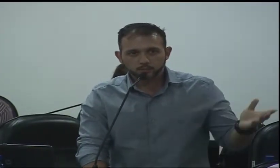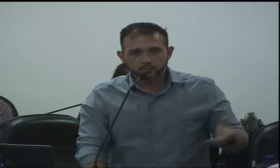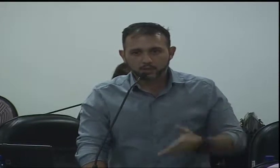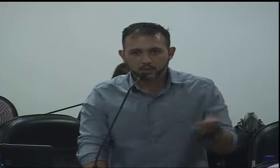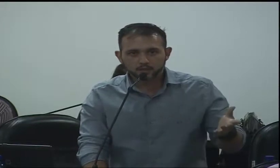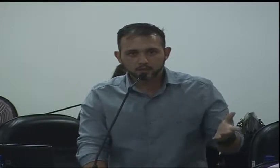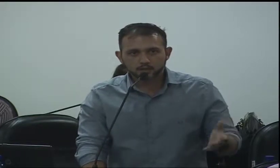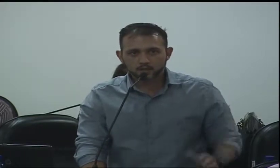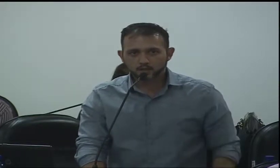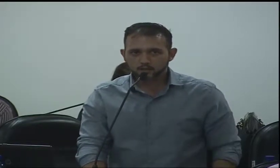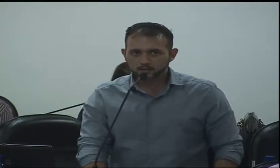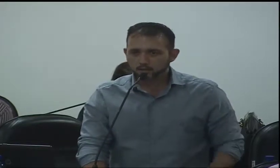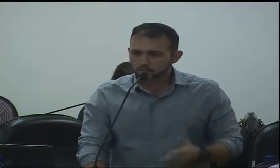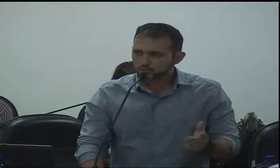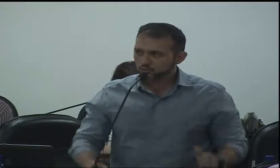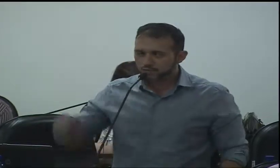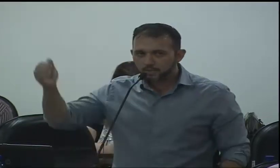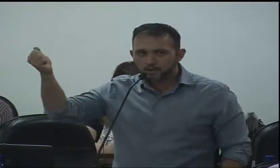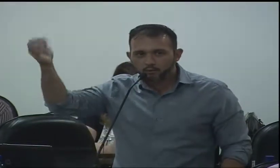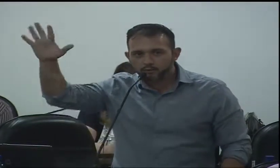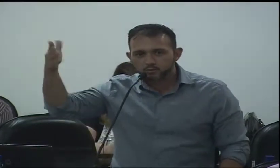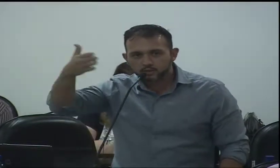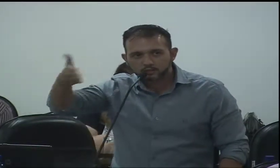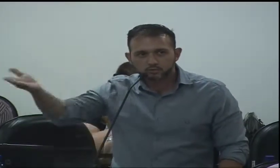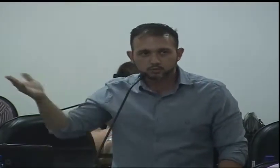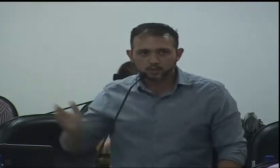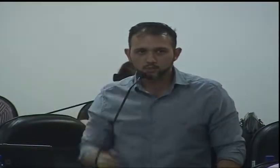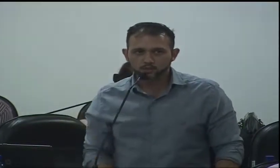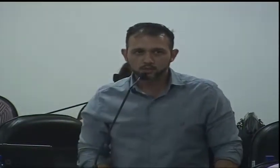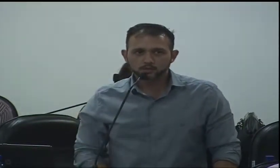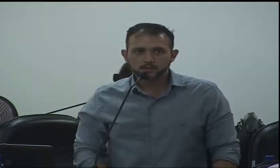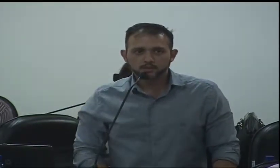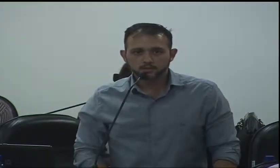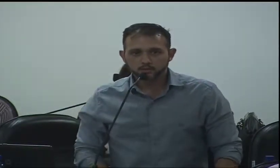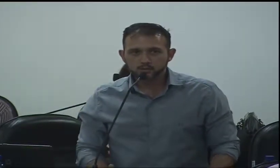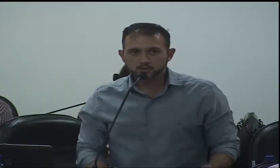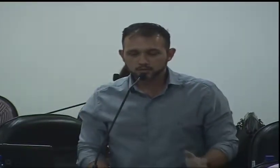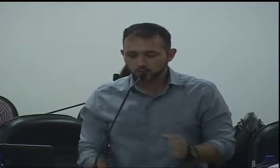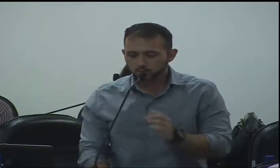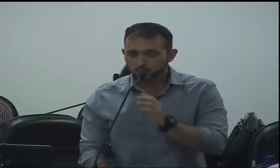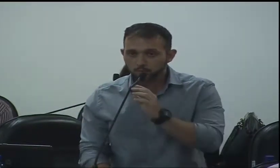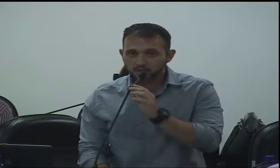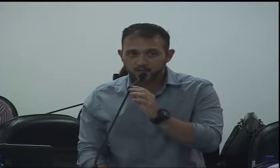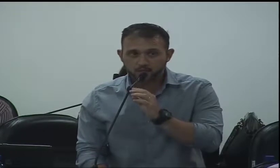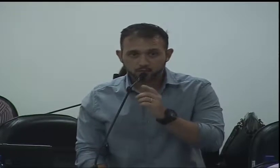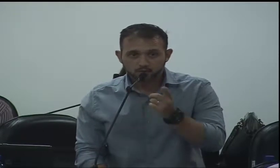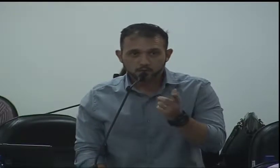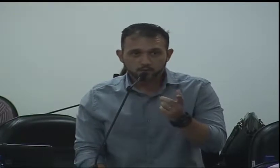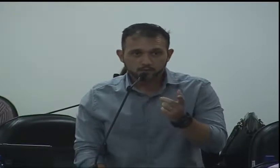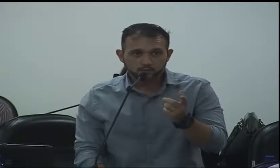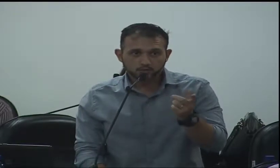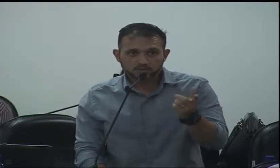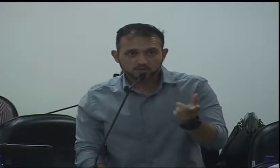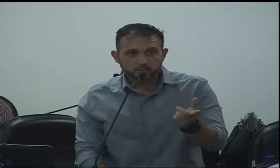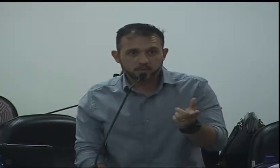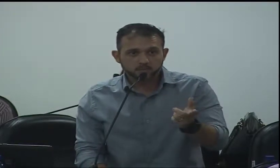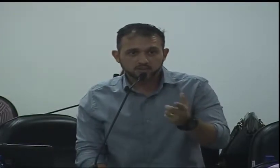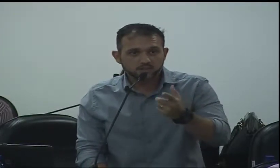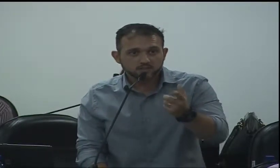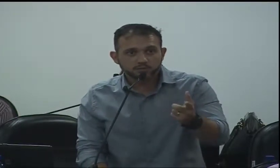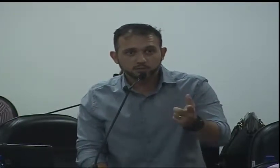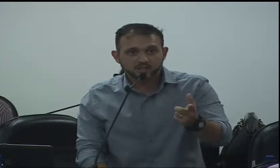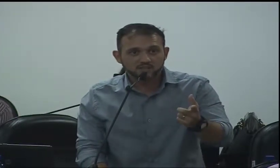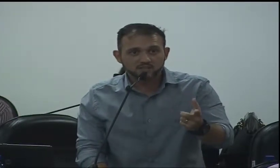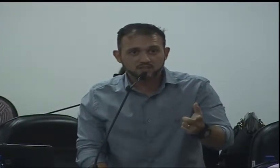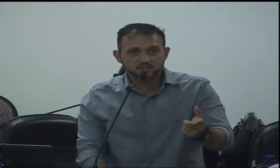de pequena, ela tem condições de pegar o fio que está solto na rua, entendeu? Então isso é muito complicado. Nós não sabemos se